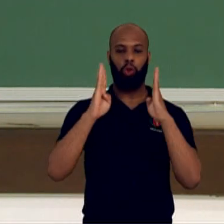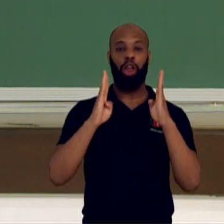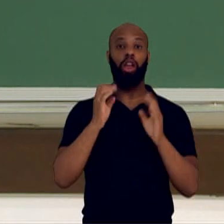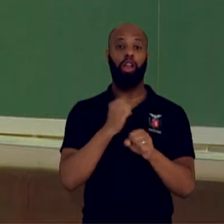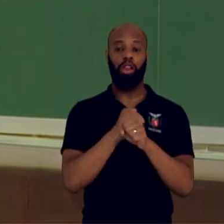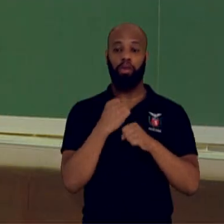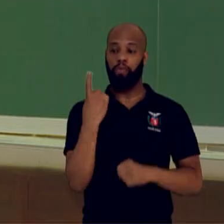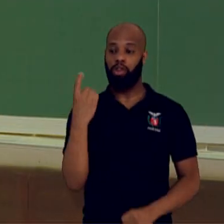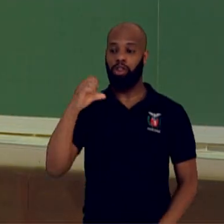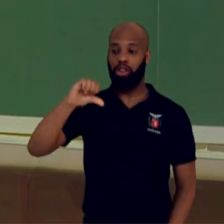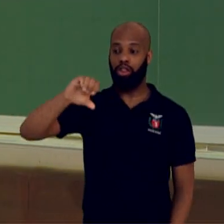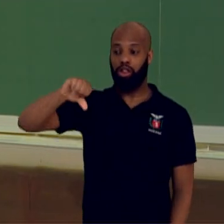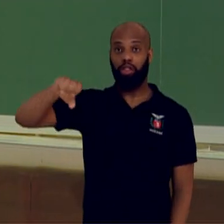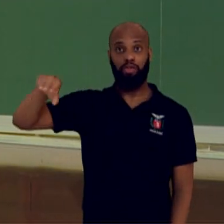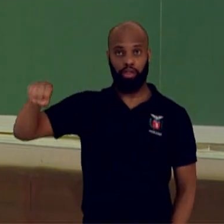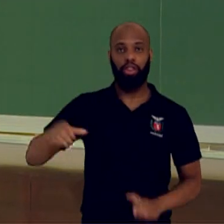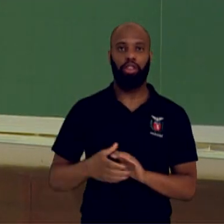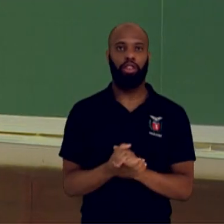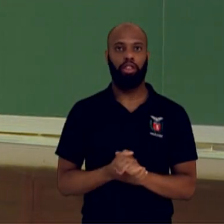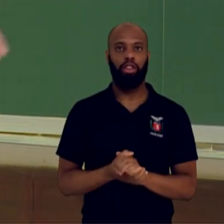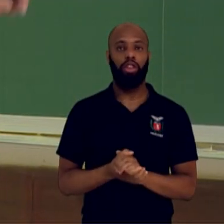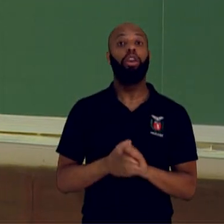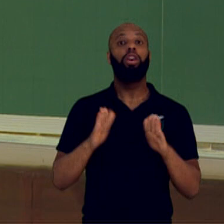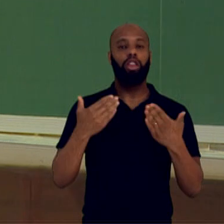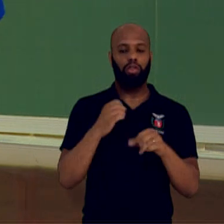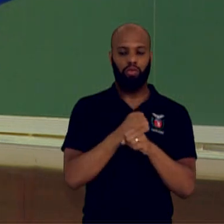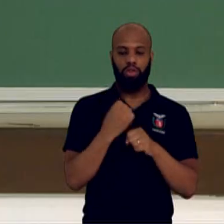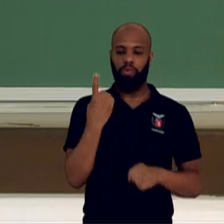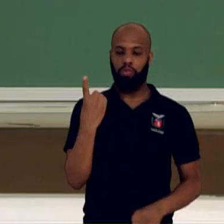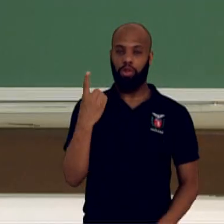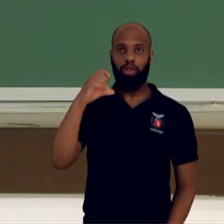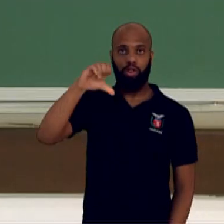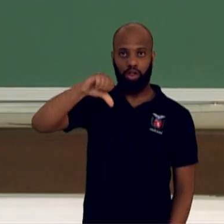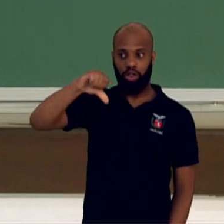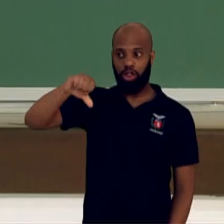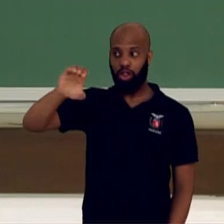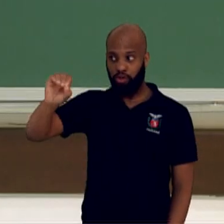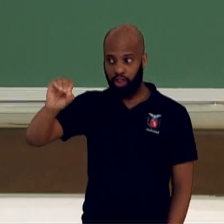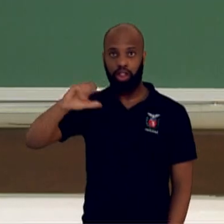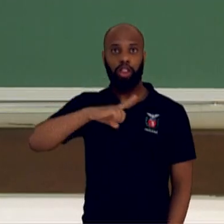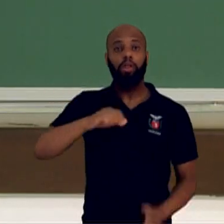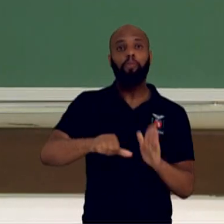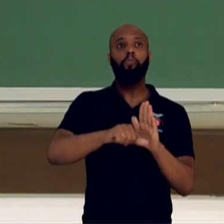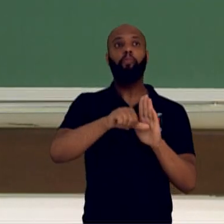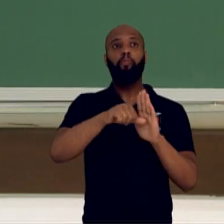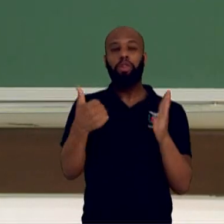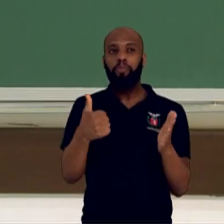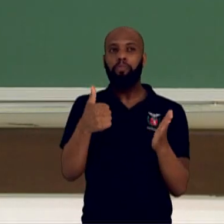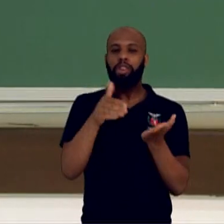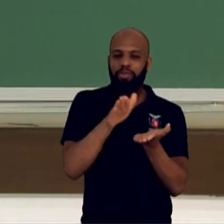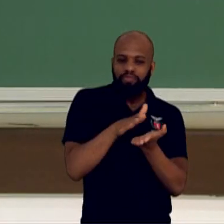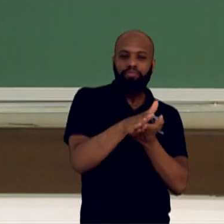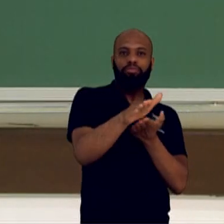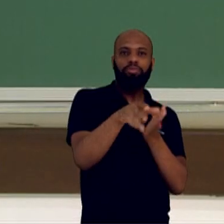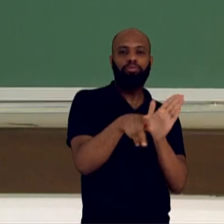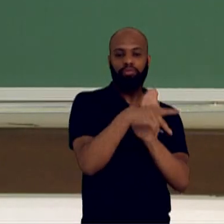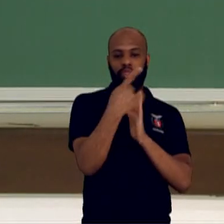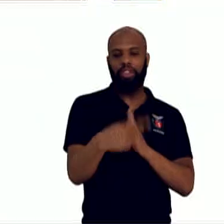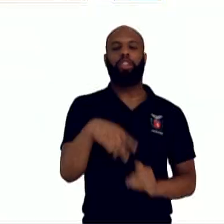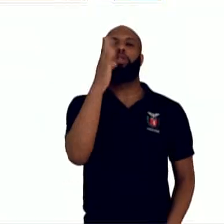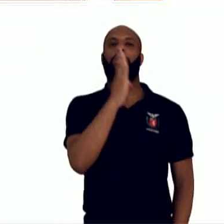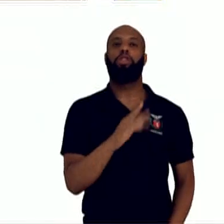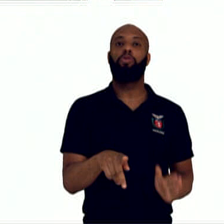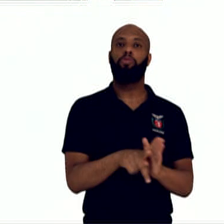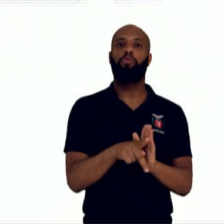90. Muito bem. Nos anos 90, pessoal, nós temos aí o primeiro disco lançado no Brasil do